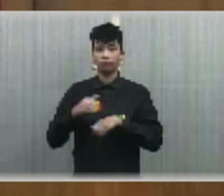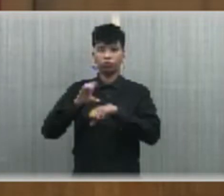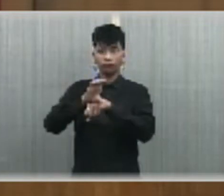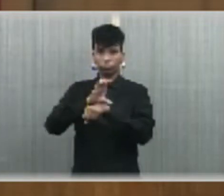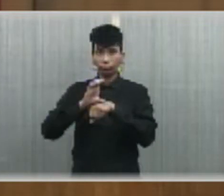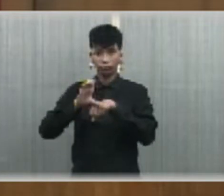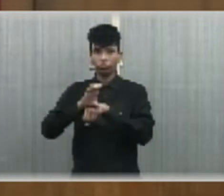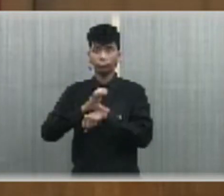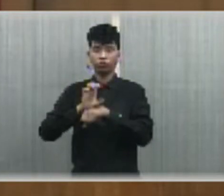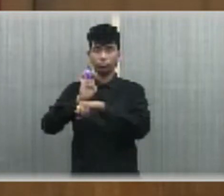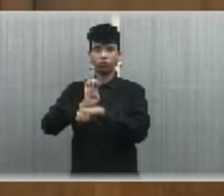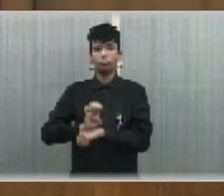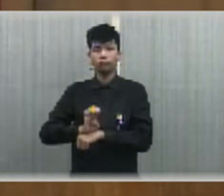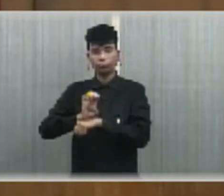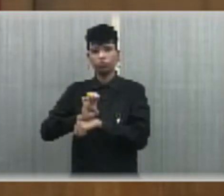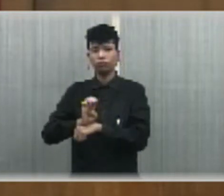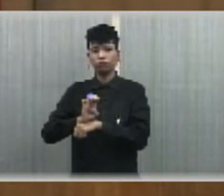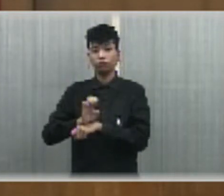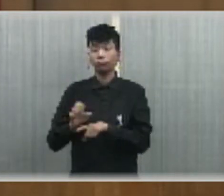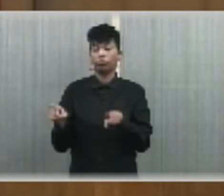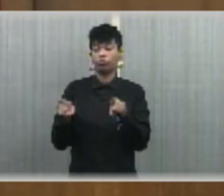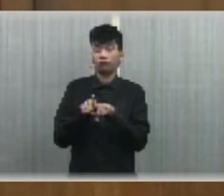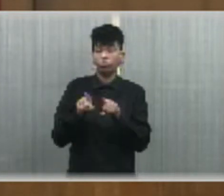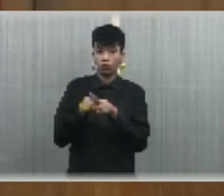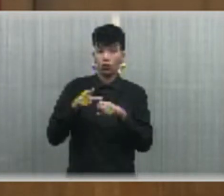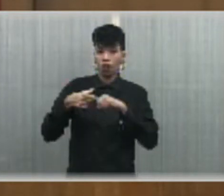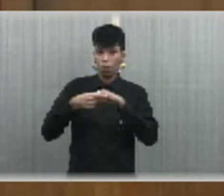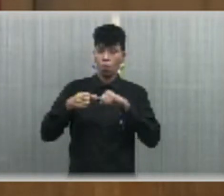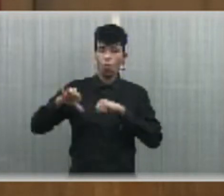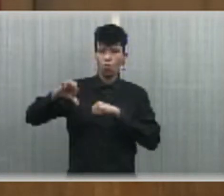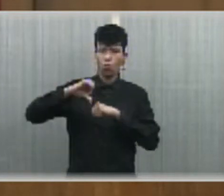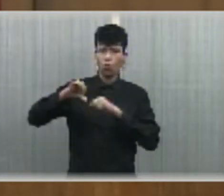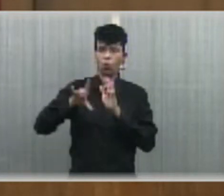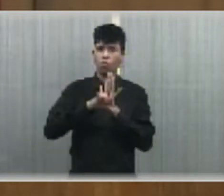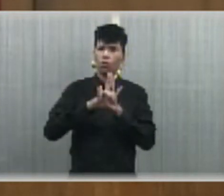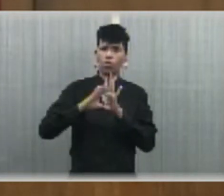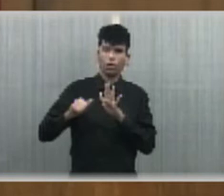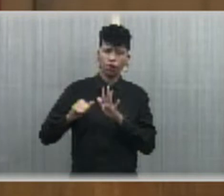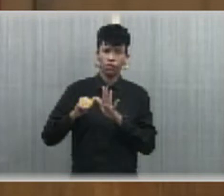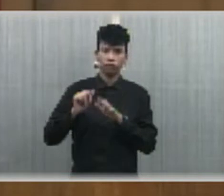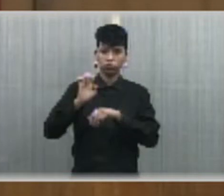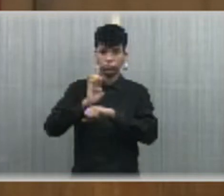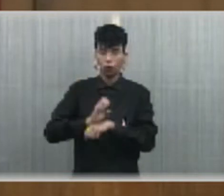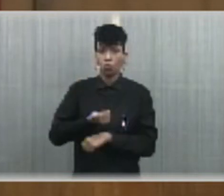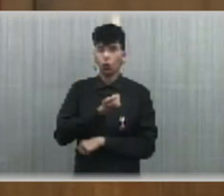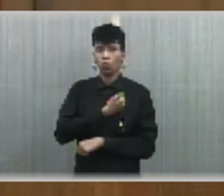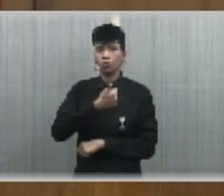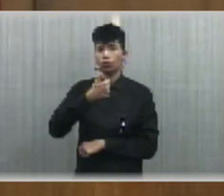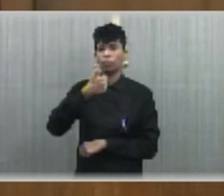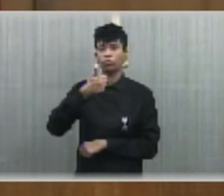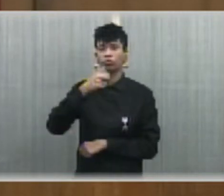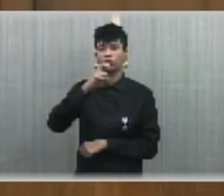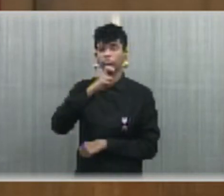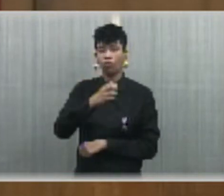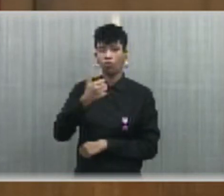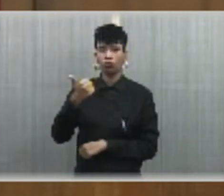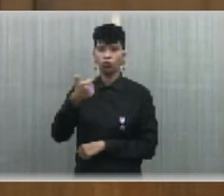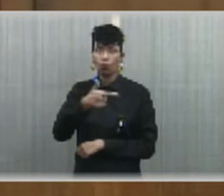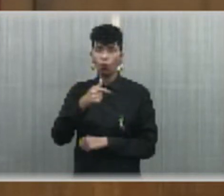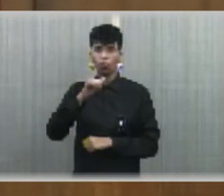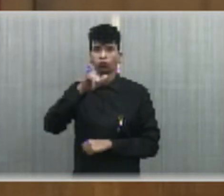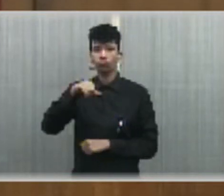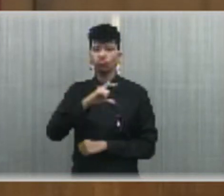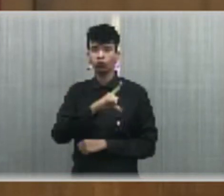Constituição Estadual, e em cumprimento ao artigo 9º da Lei Complementar Estadual de número 5, de 12 de julho